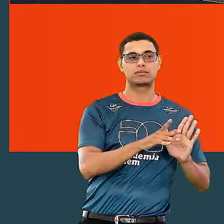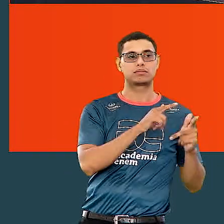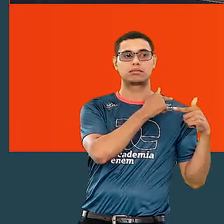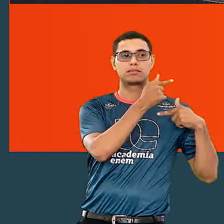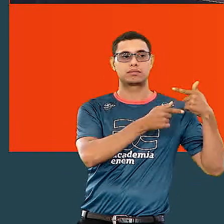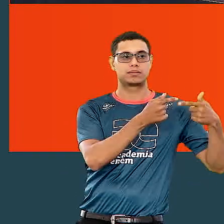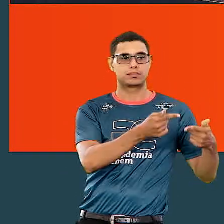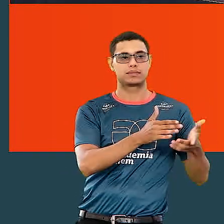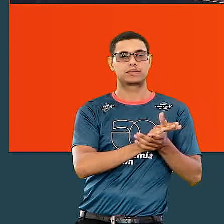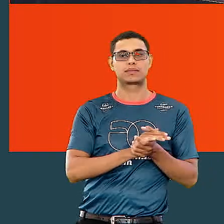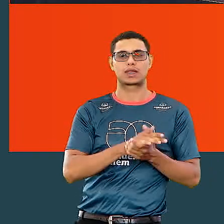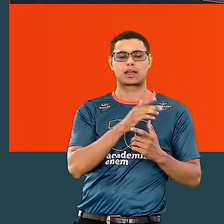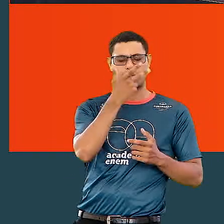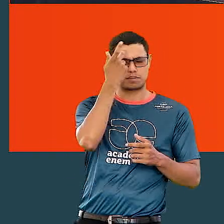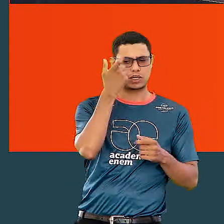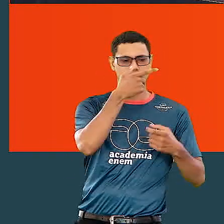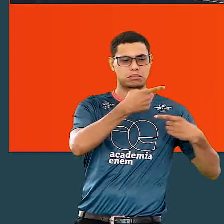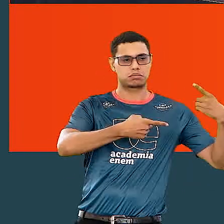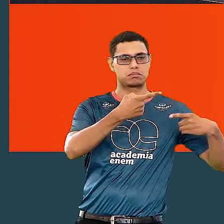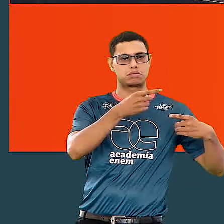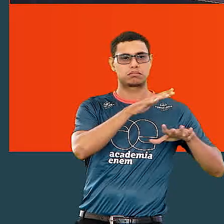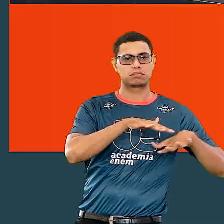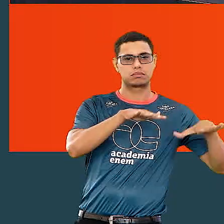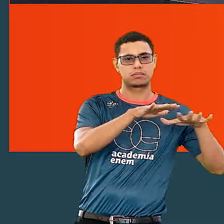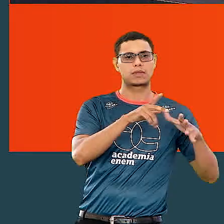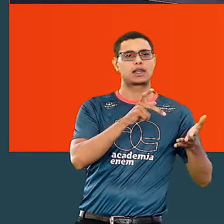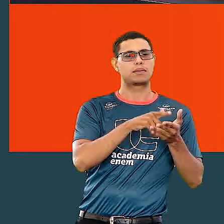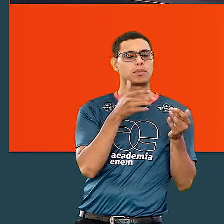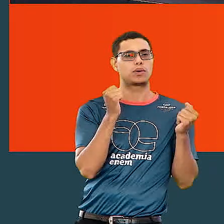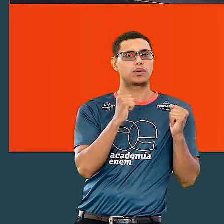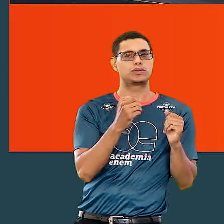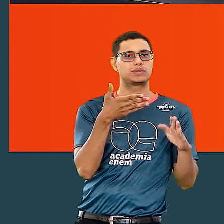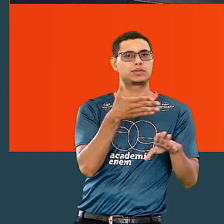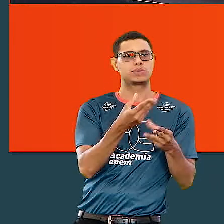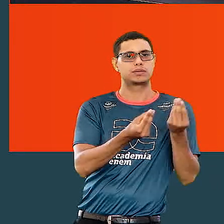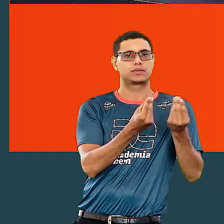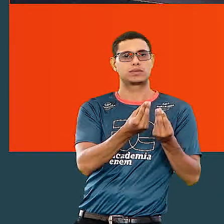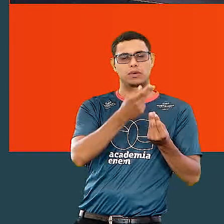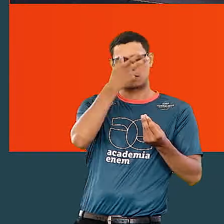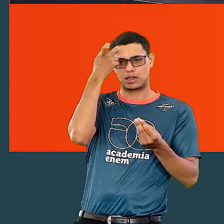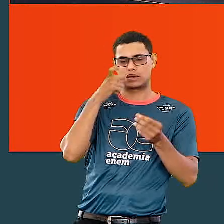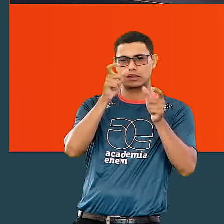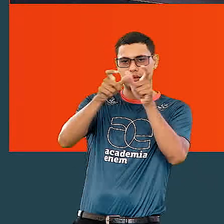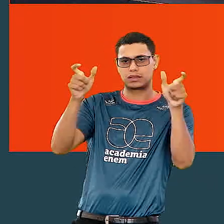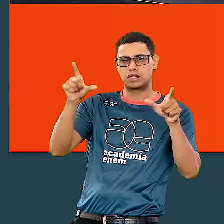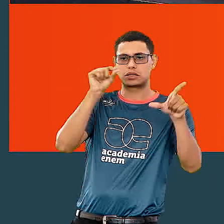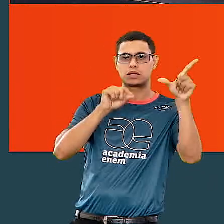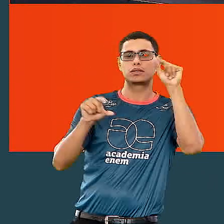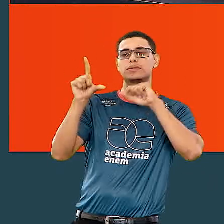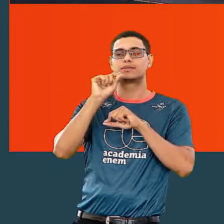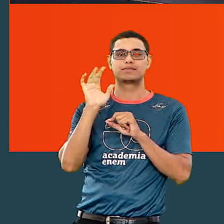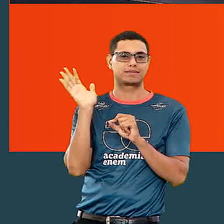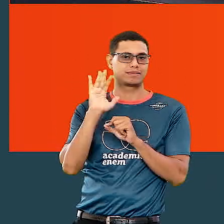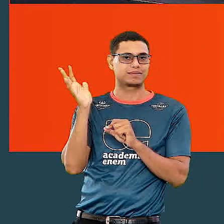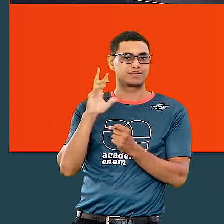vai participar da política, ele só pode participar da política em forma escolhendo pessoas? Não, ele